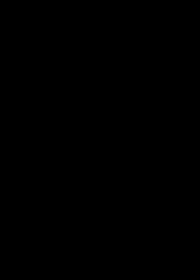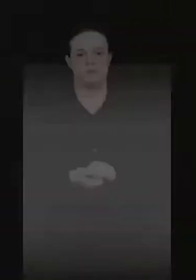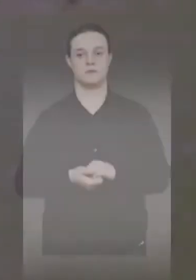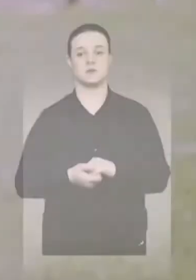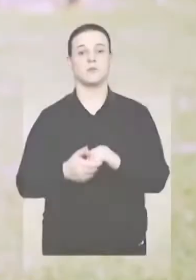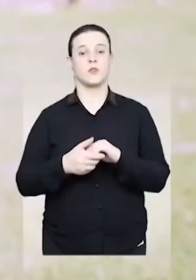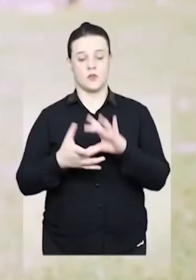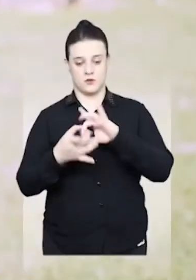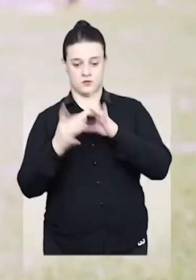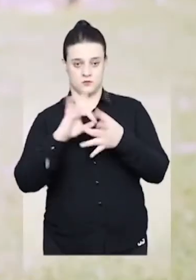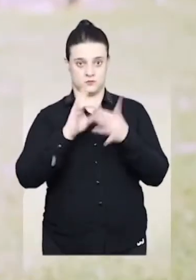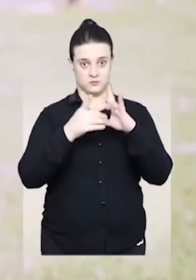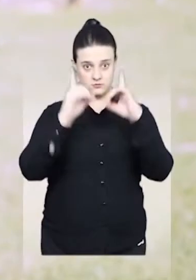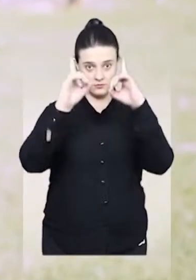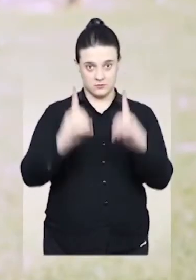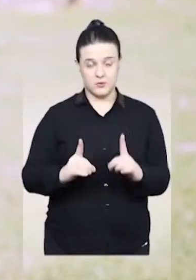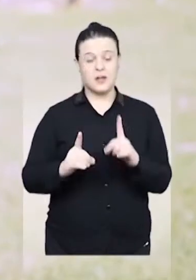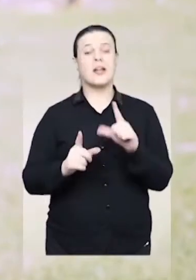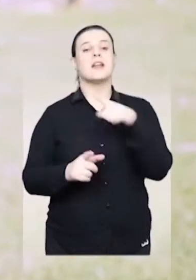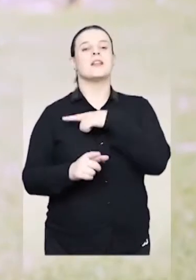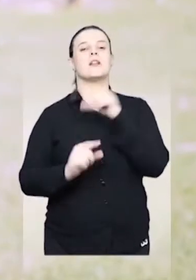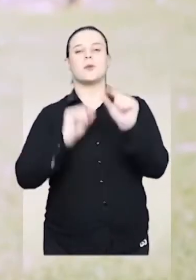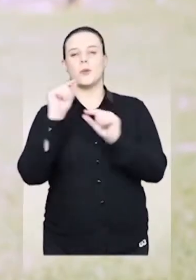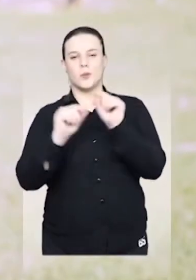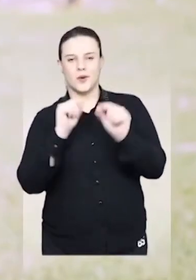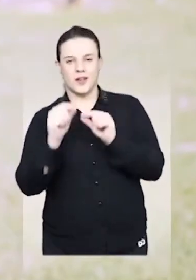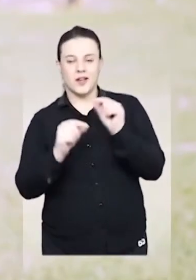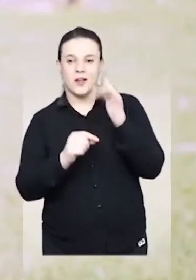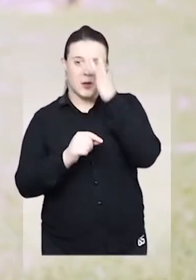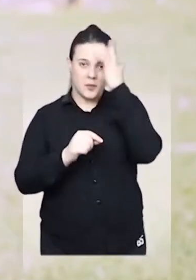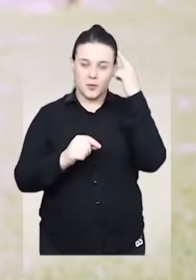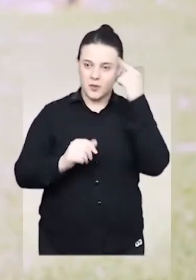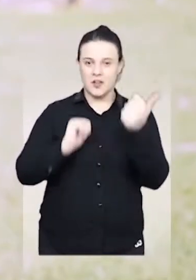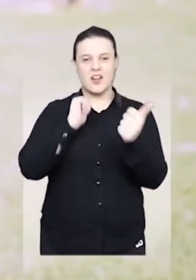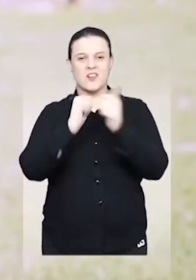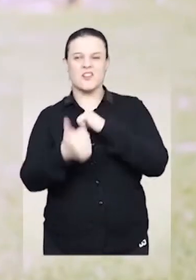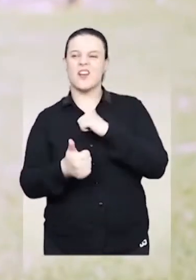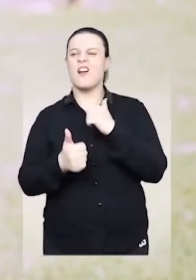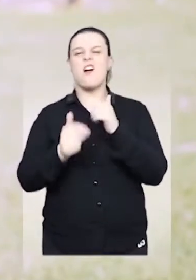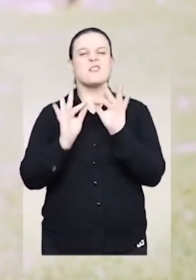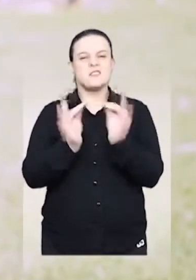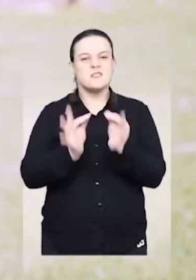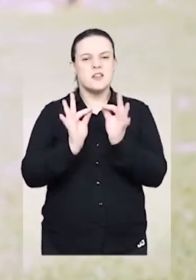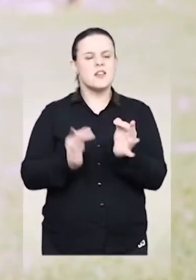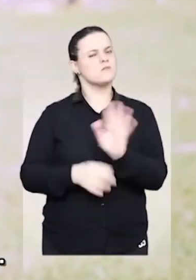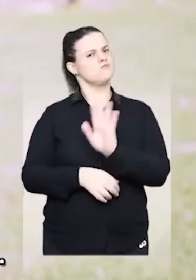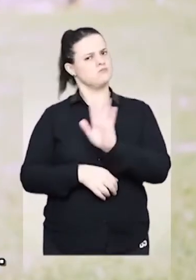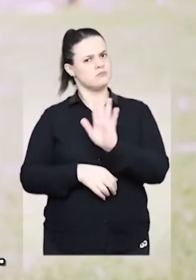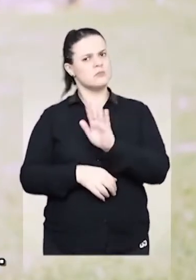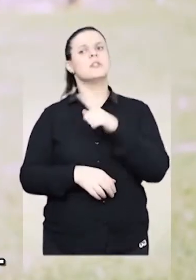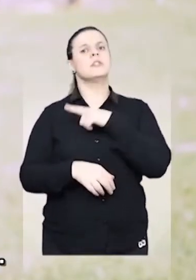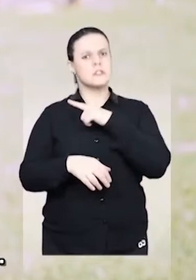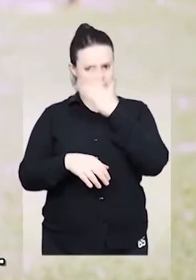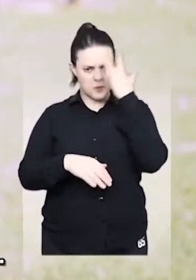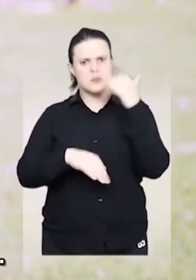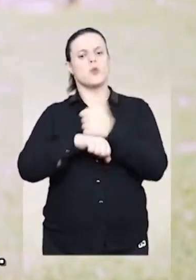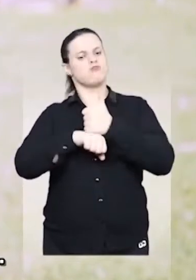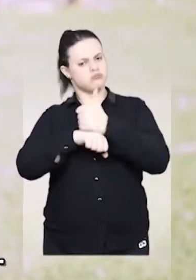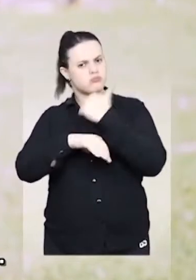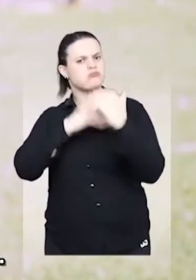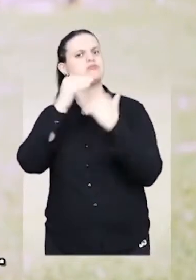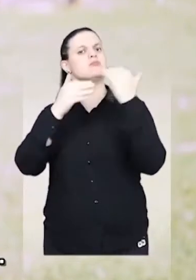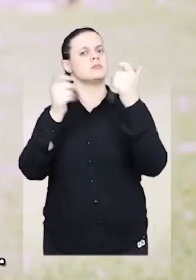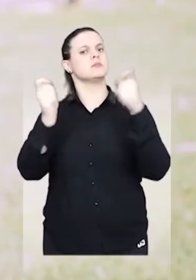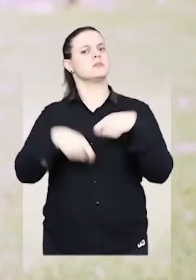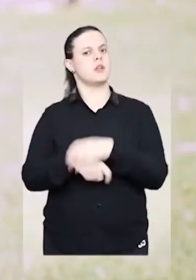No Paralímpico, a gente ainda tem muito uma visão de que é um esporte café com leite, e essa não é a ideia. Existe alto rendimento aqui